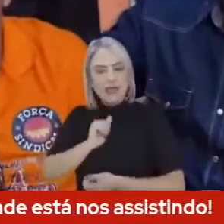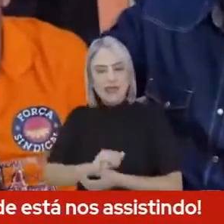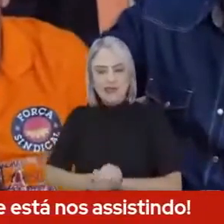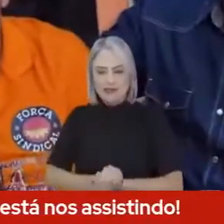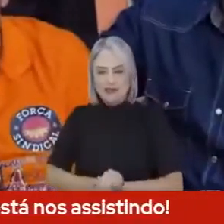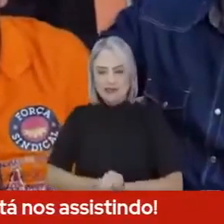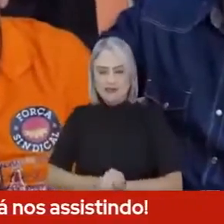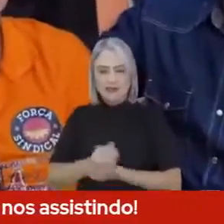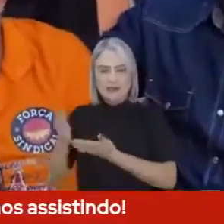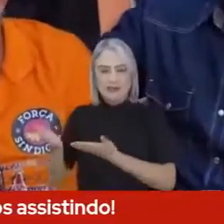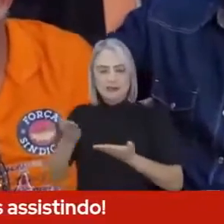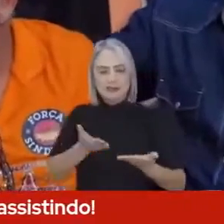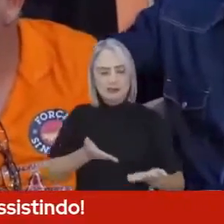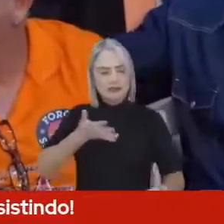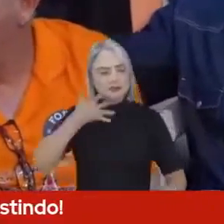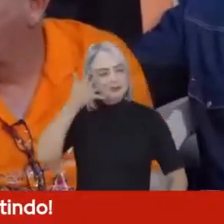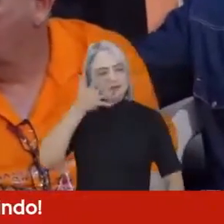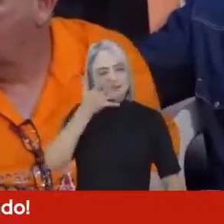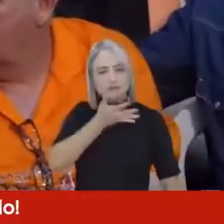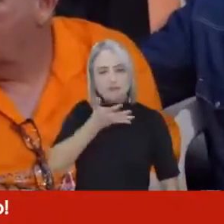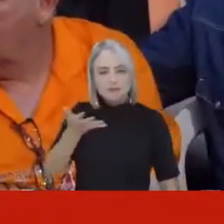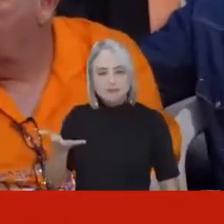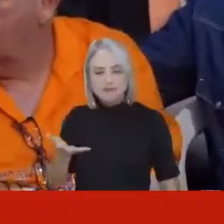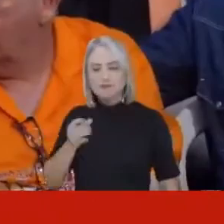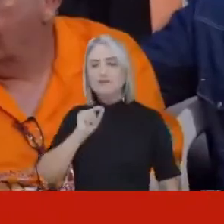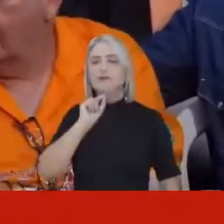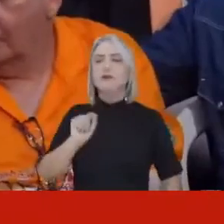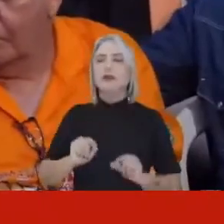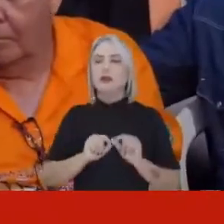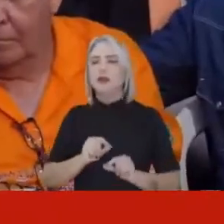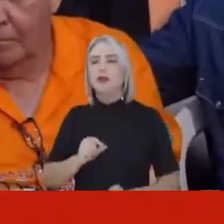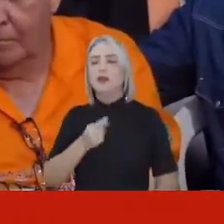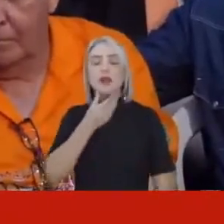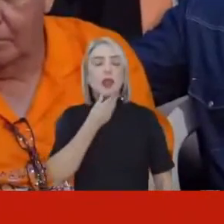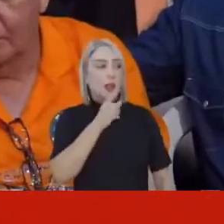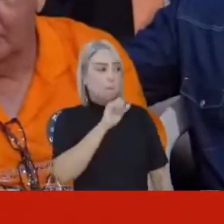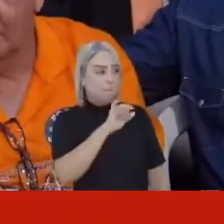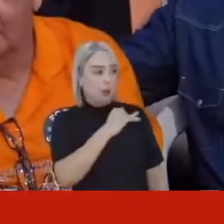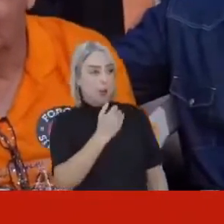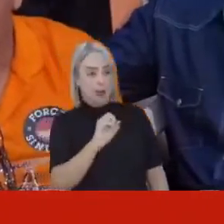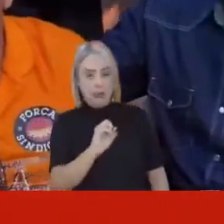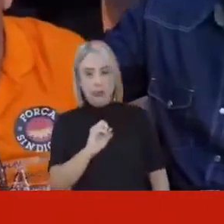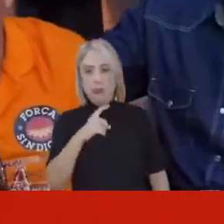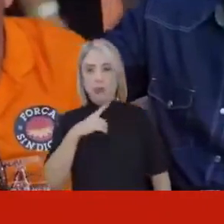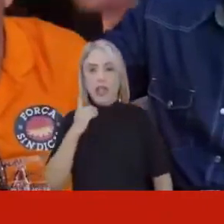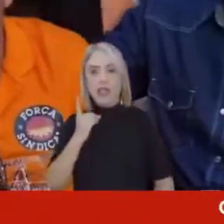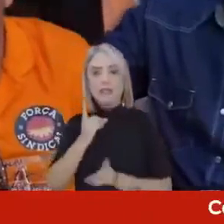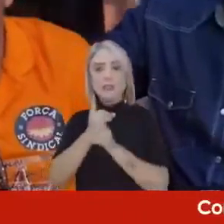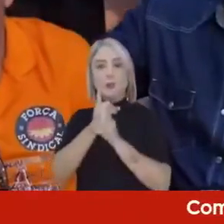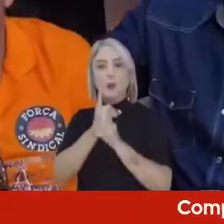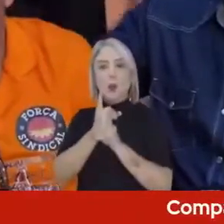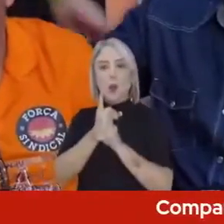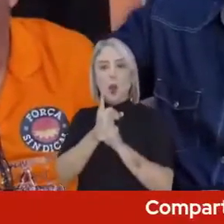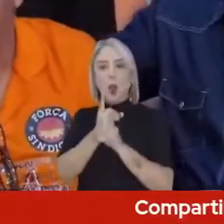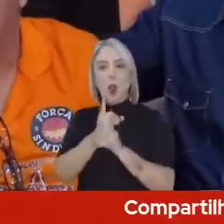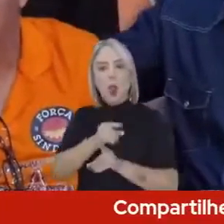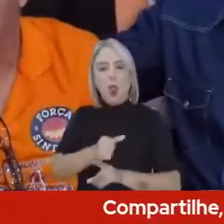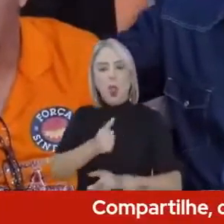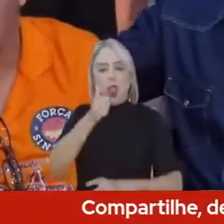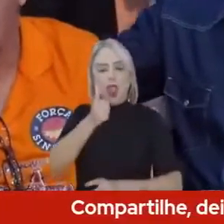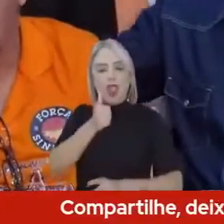uma palavra para vocês no seguinte, Paulinho, esse encontro é o prenúncio